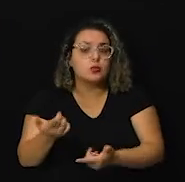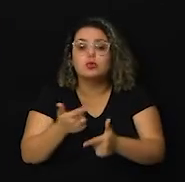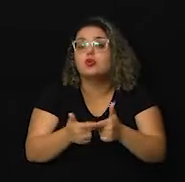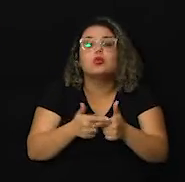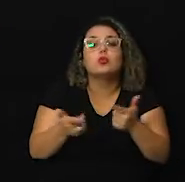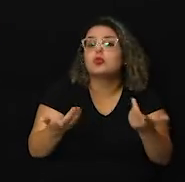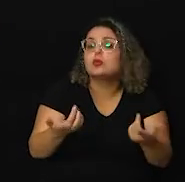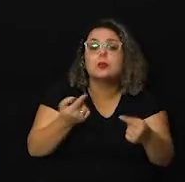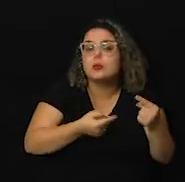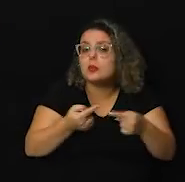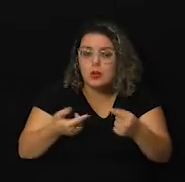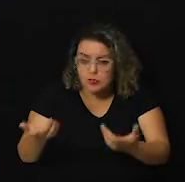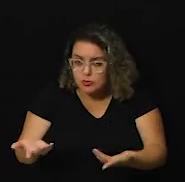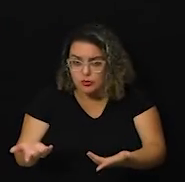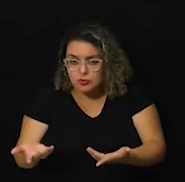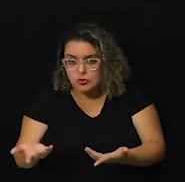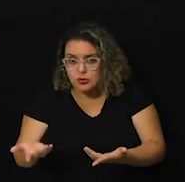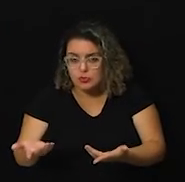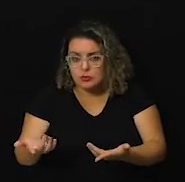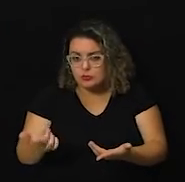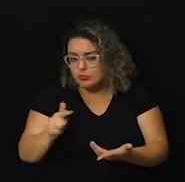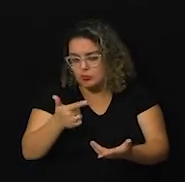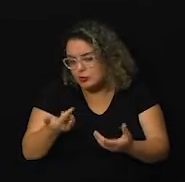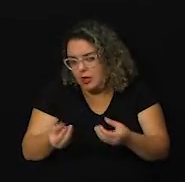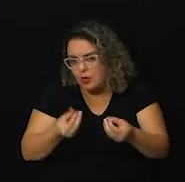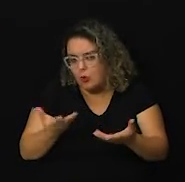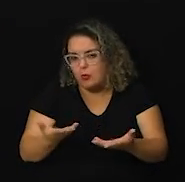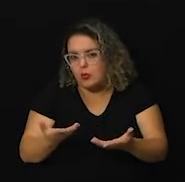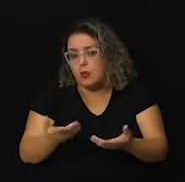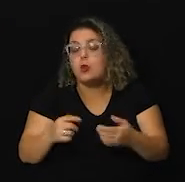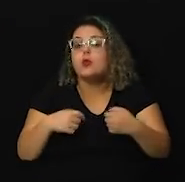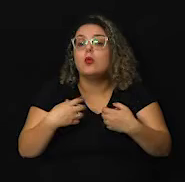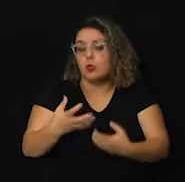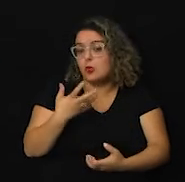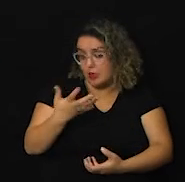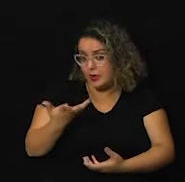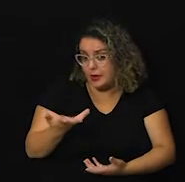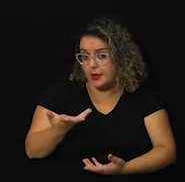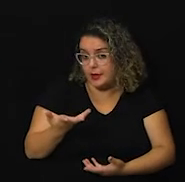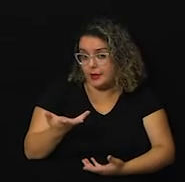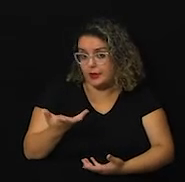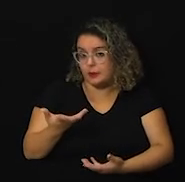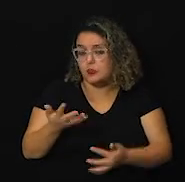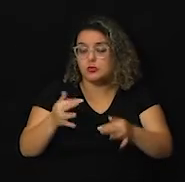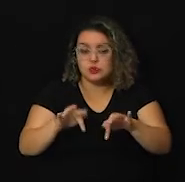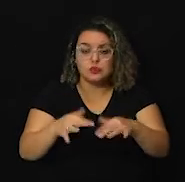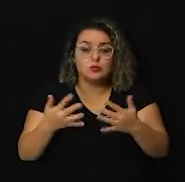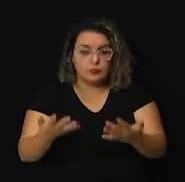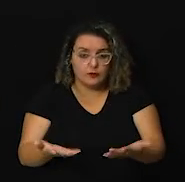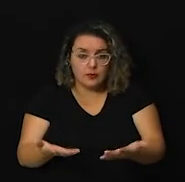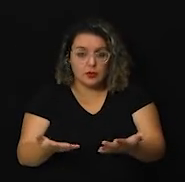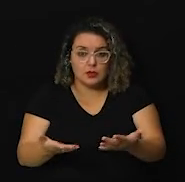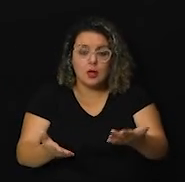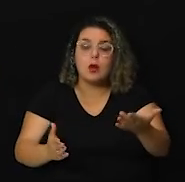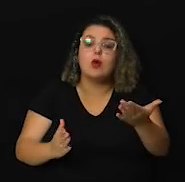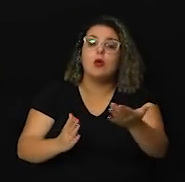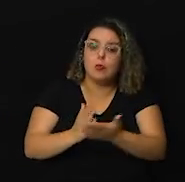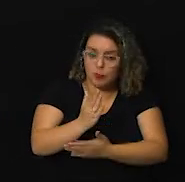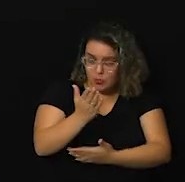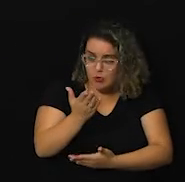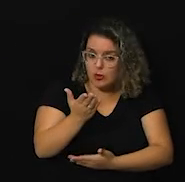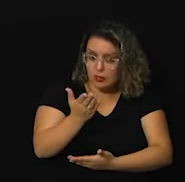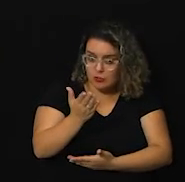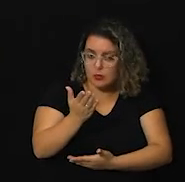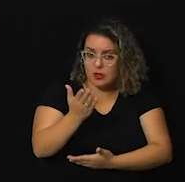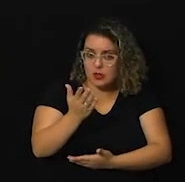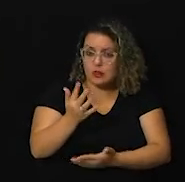ali o apontamento do que foi discutido nas reuniões. Isso não faz sentido. O que nós queremos é que nós possamos